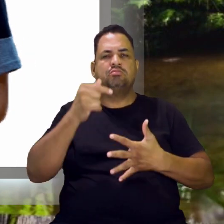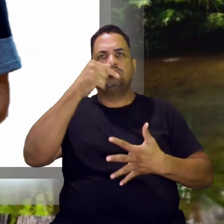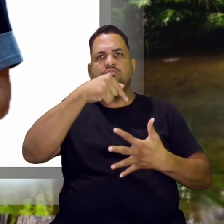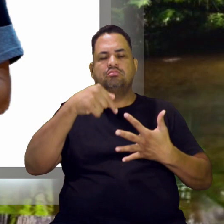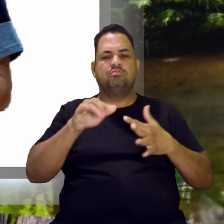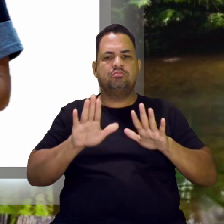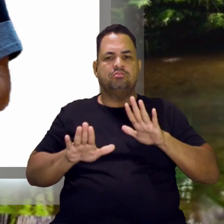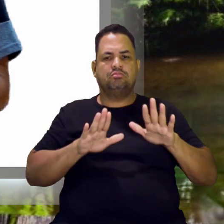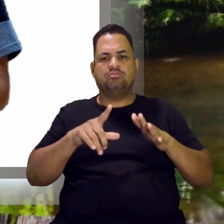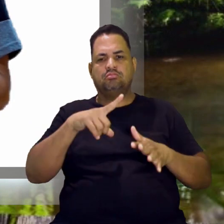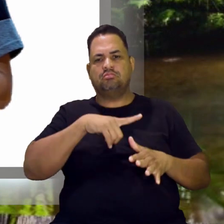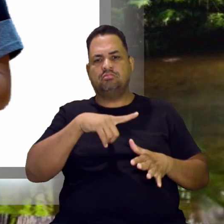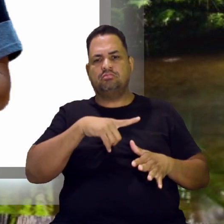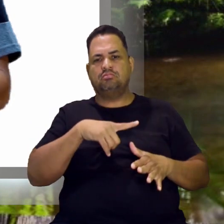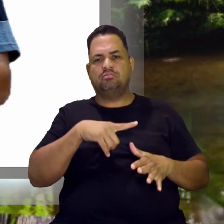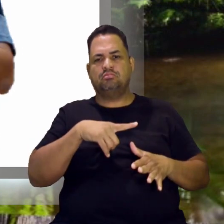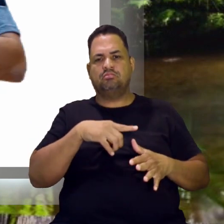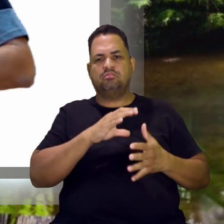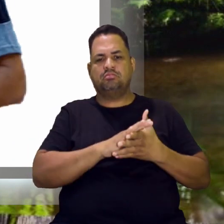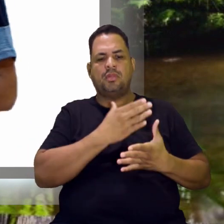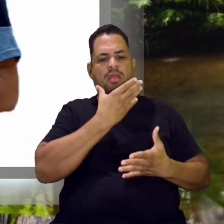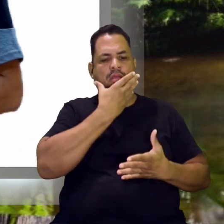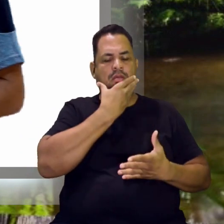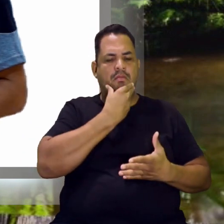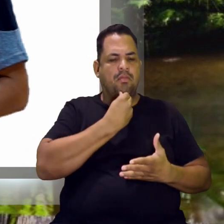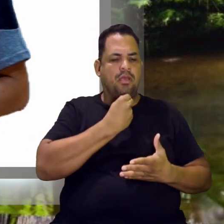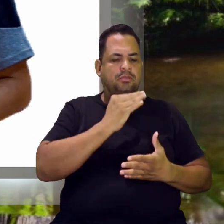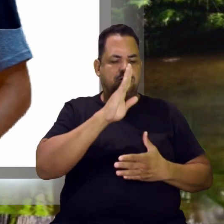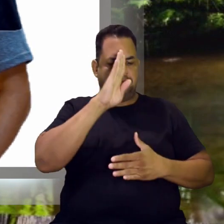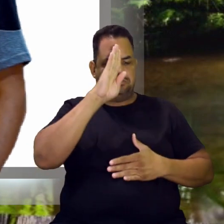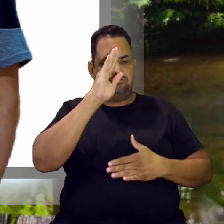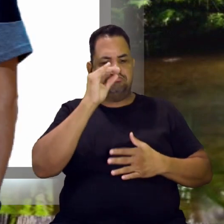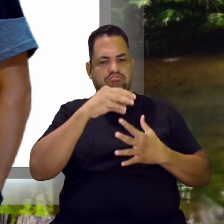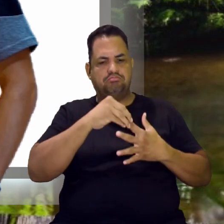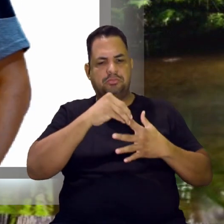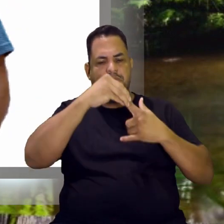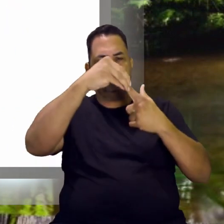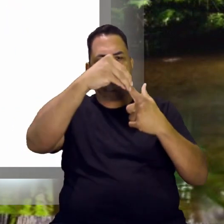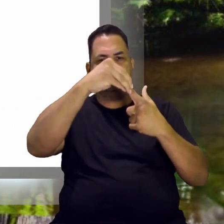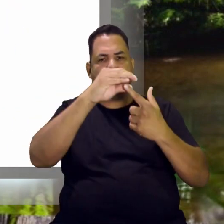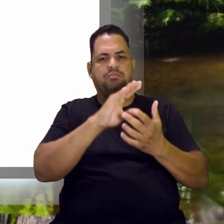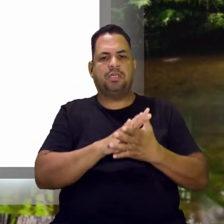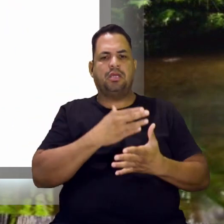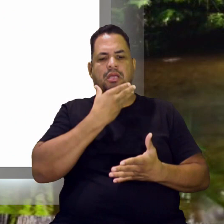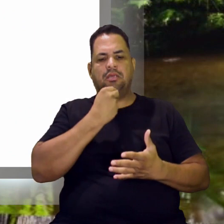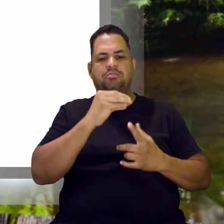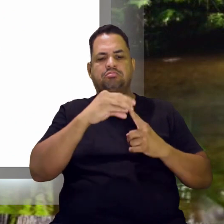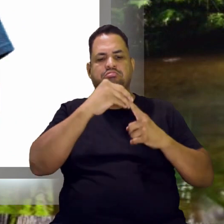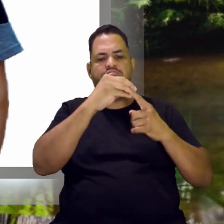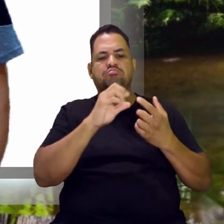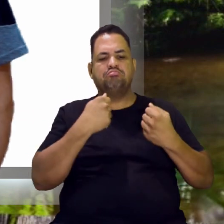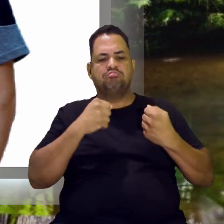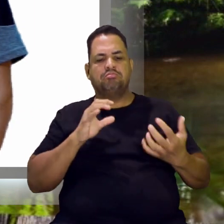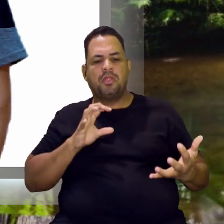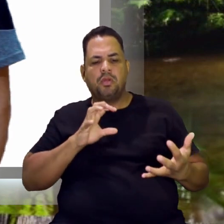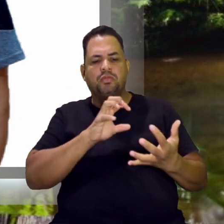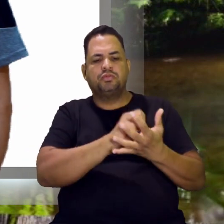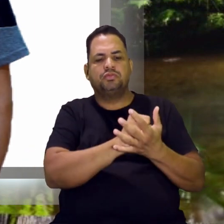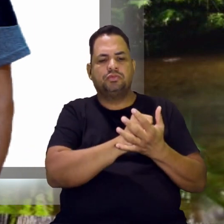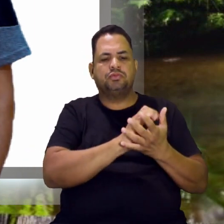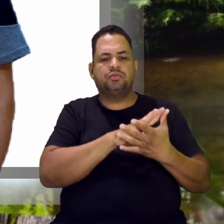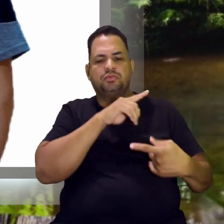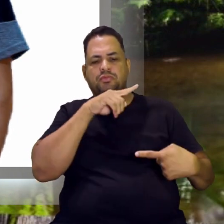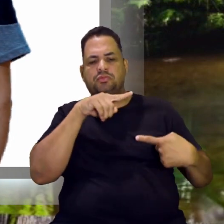você sabe, tem macho alfa, o macho precisa conquistar, né, o interesse da fêmea